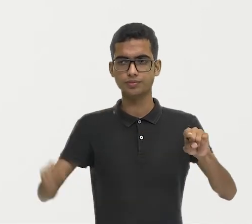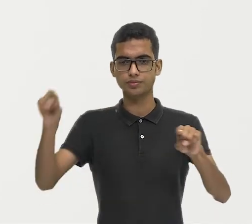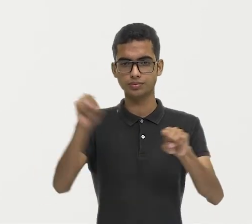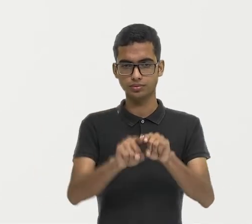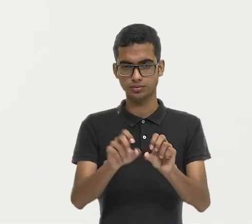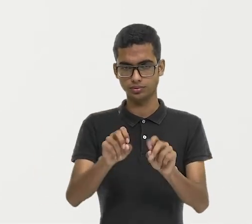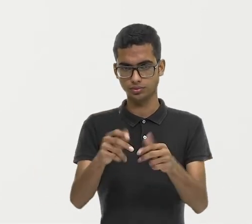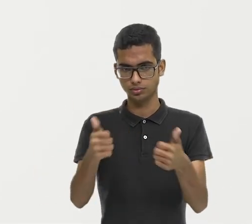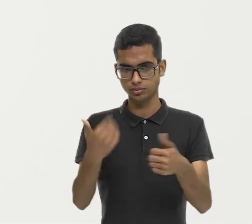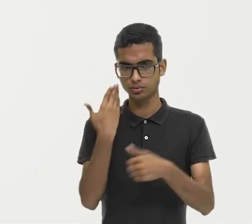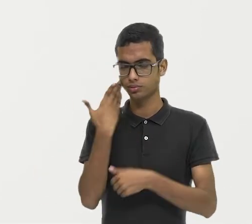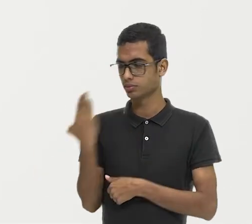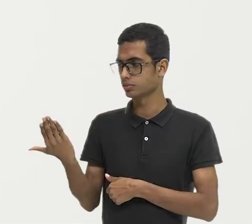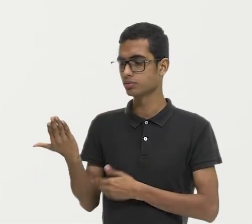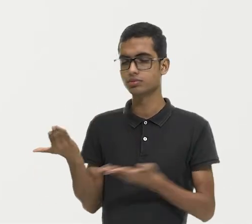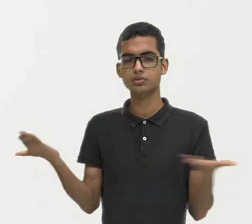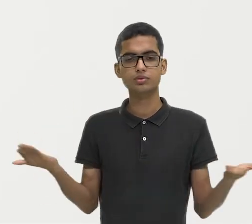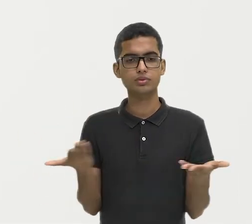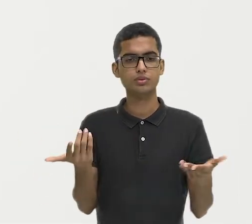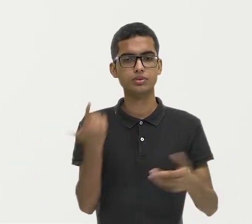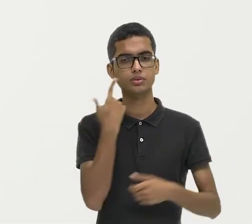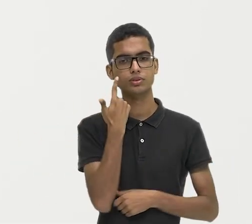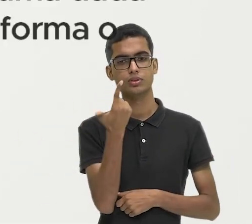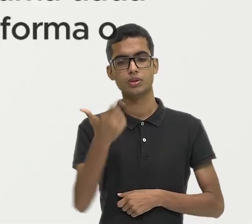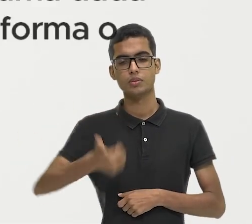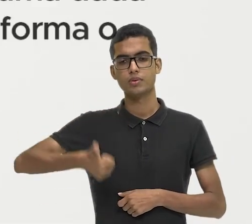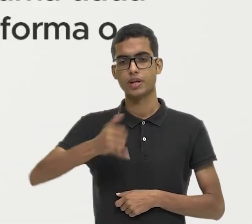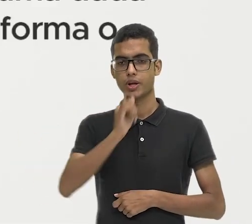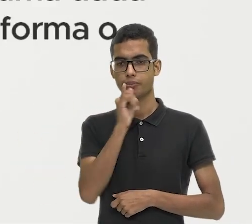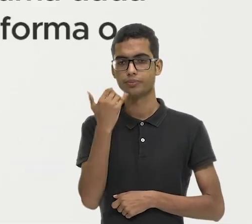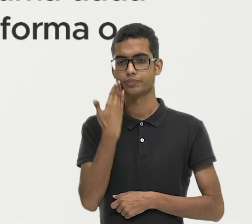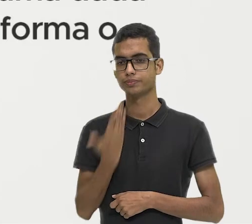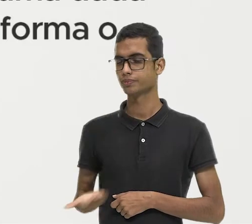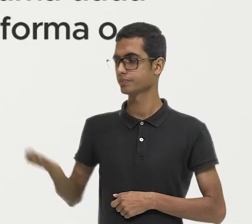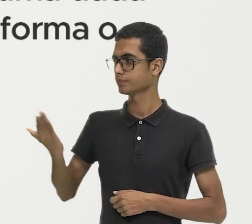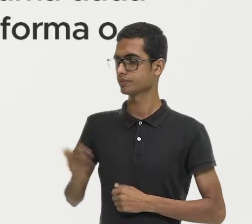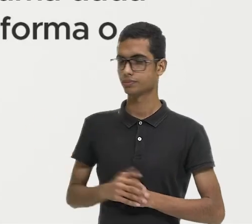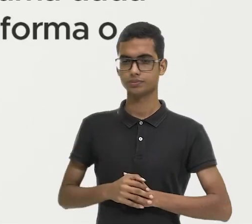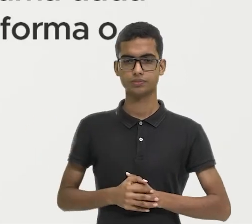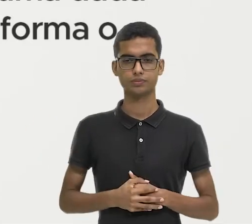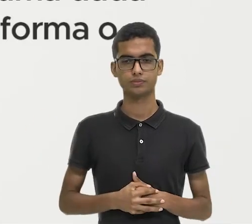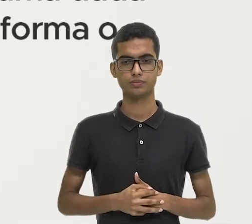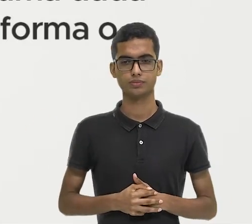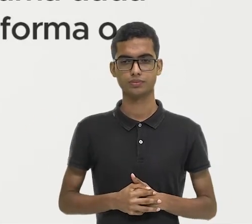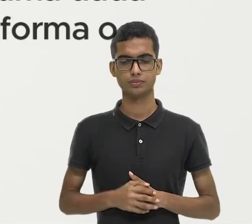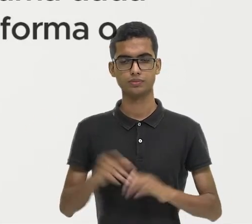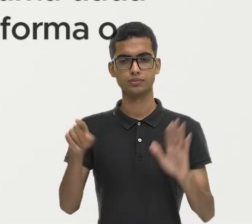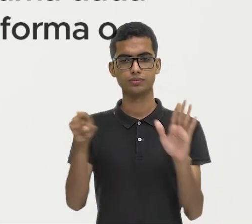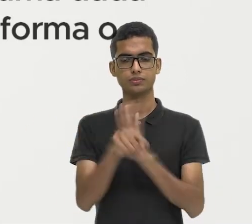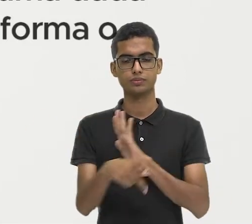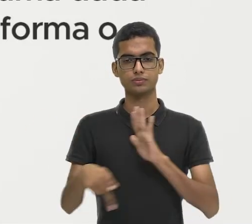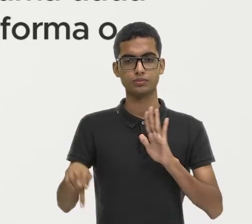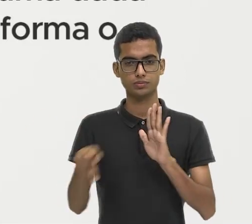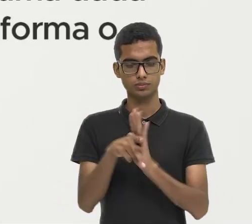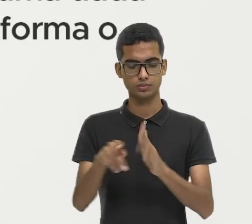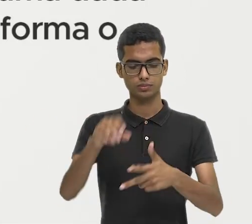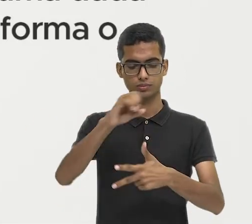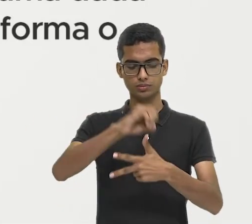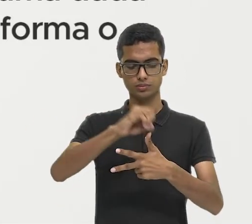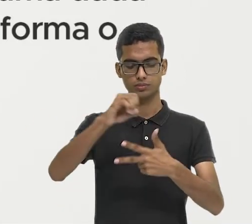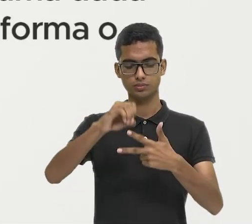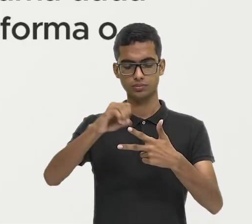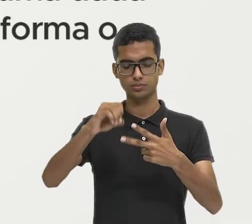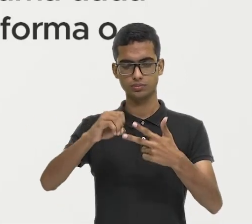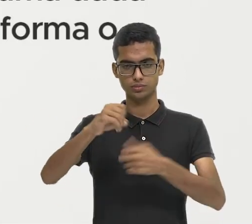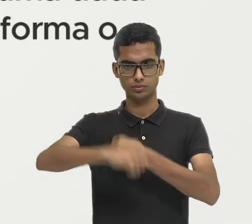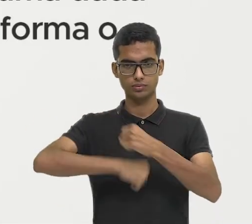gráfico de setores, tá bom, gente? Vamos agora ao nosso primeiro exemplo. Questão do Enem